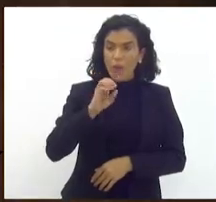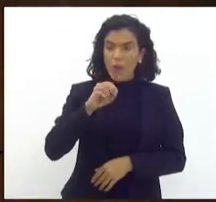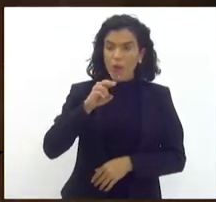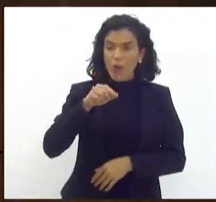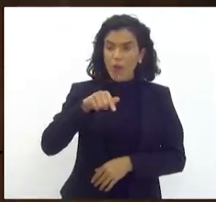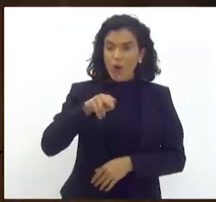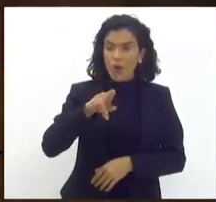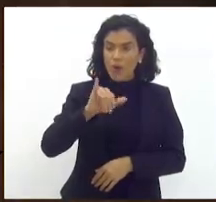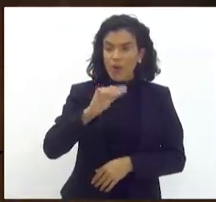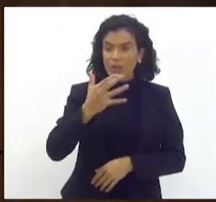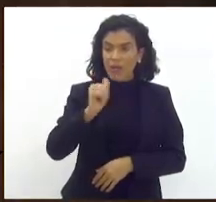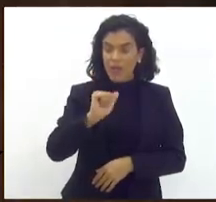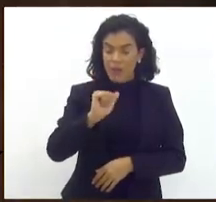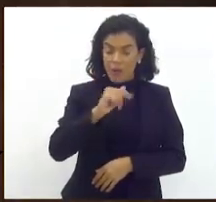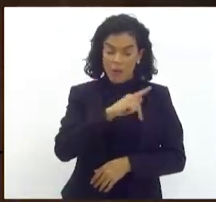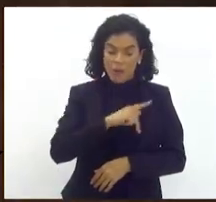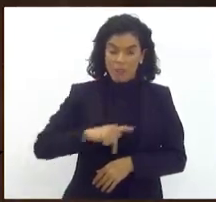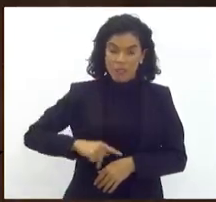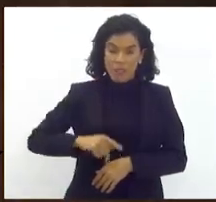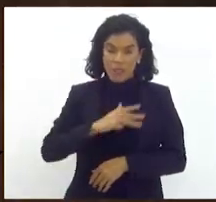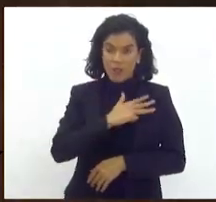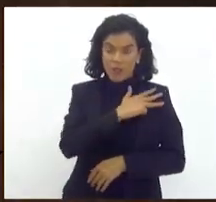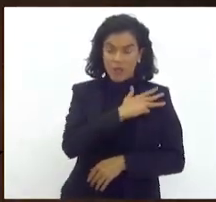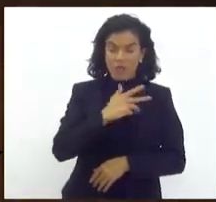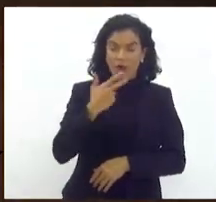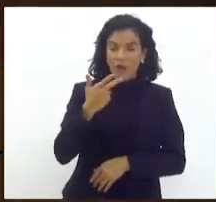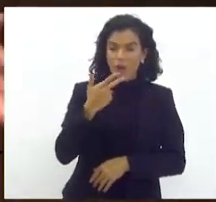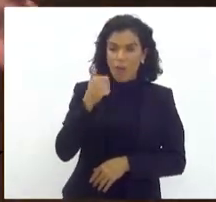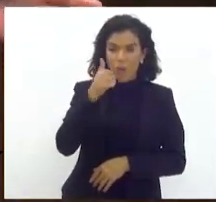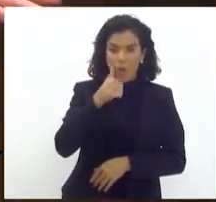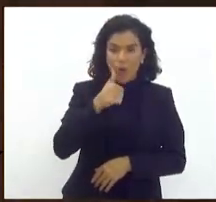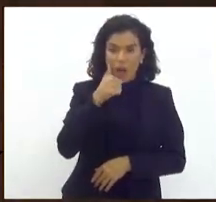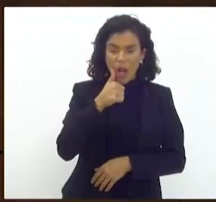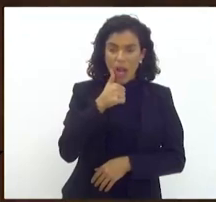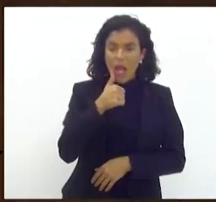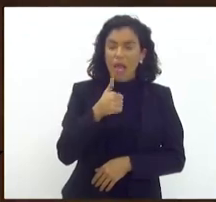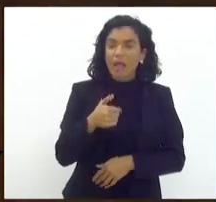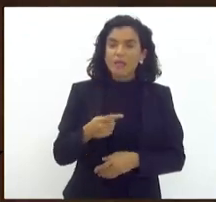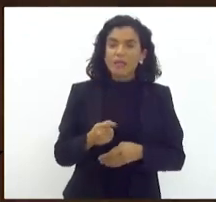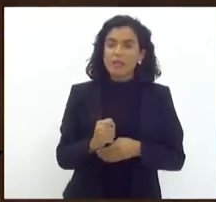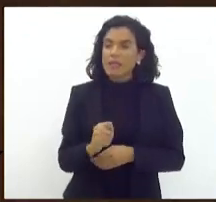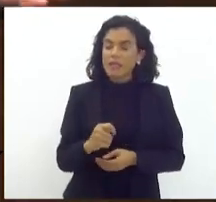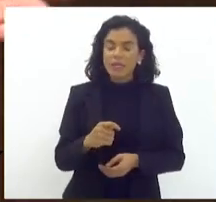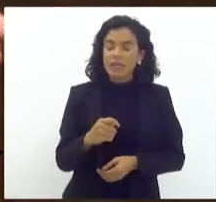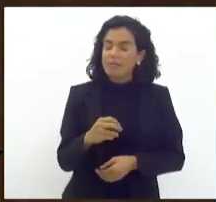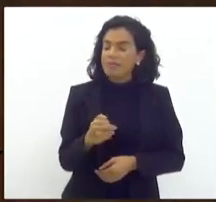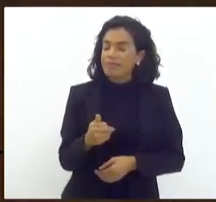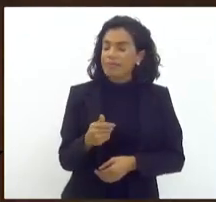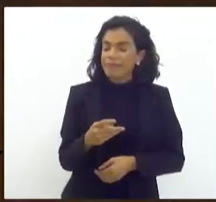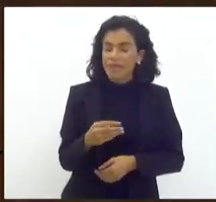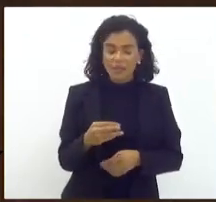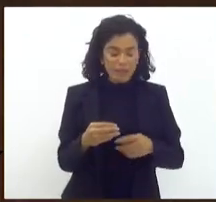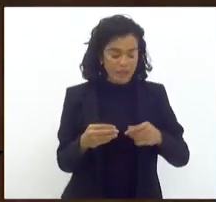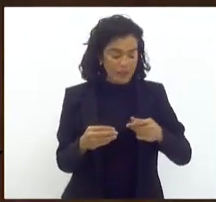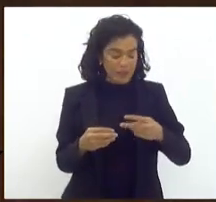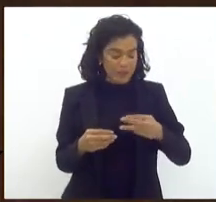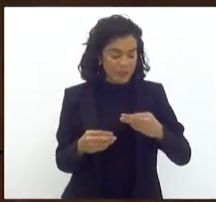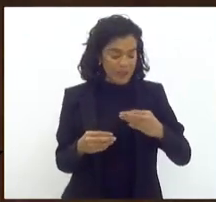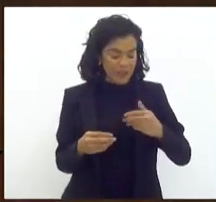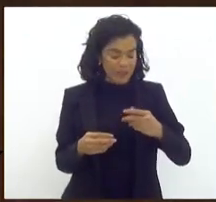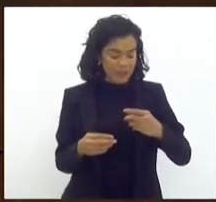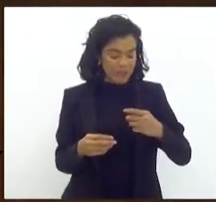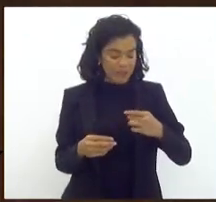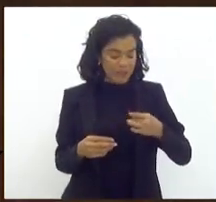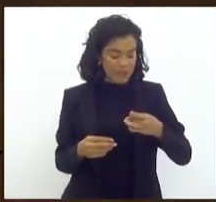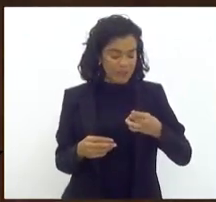aspas abre aspas citou mulheres de grelo duro o que que ele quis insinuar o que